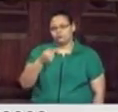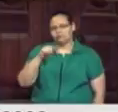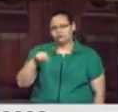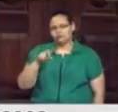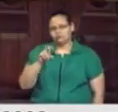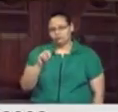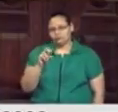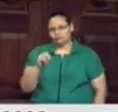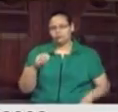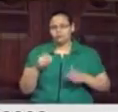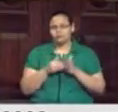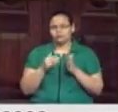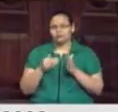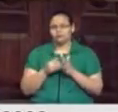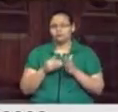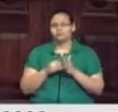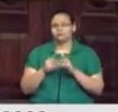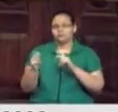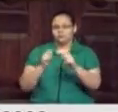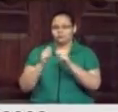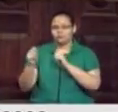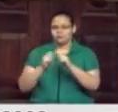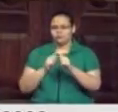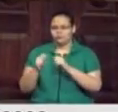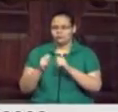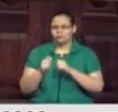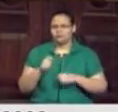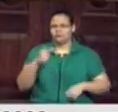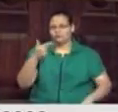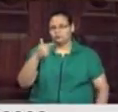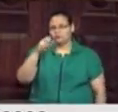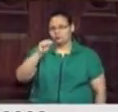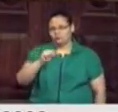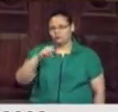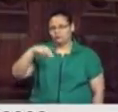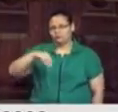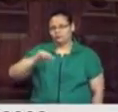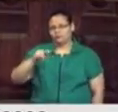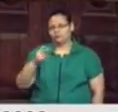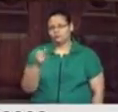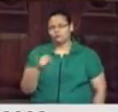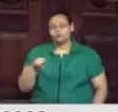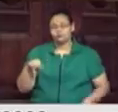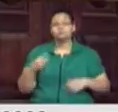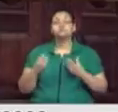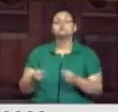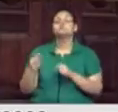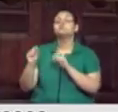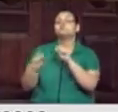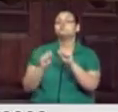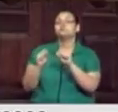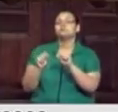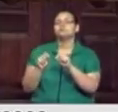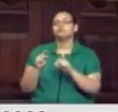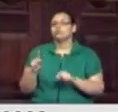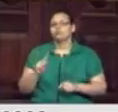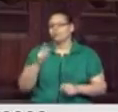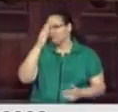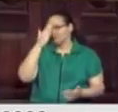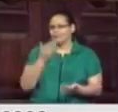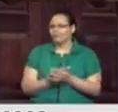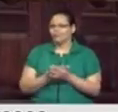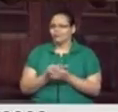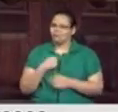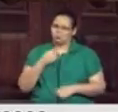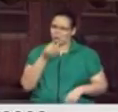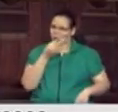a R$ 150 com o objetivo de economizar R$ 28 milhões. O que foi aprovado hoje? Algo inacreditável,